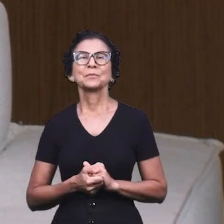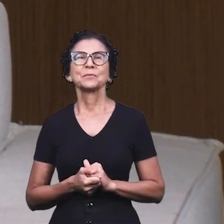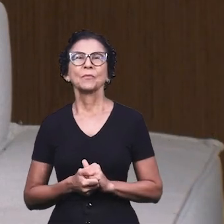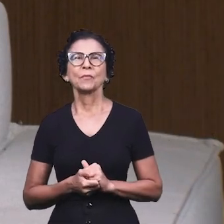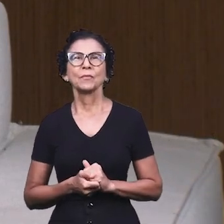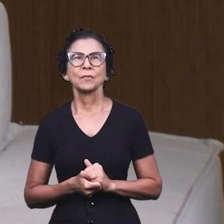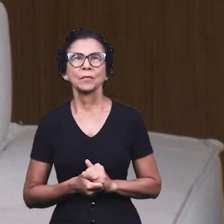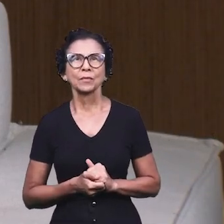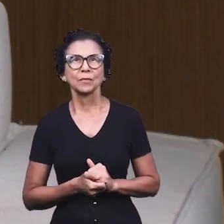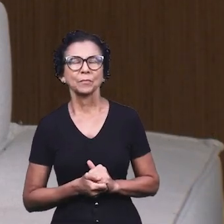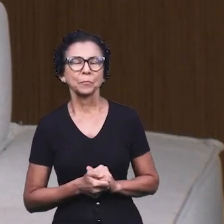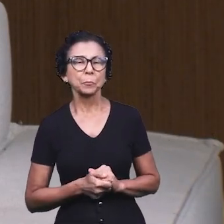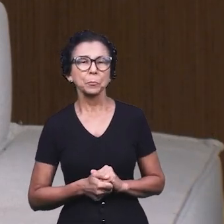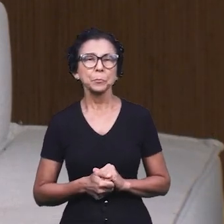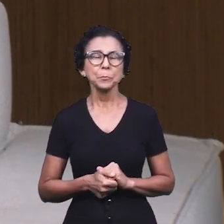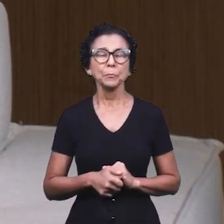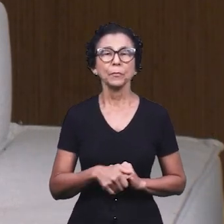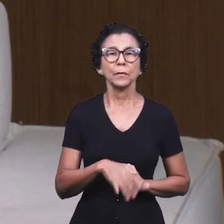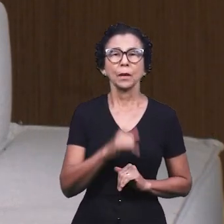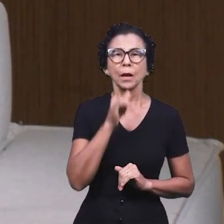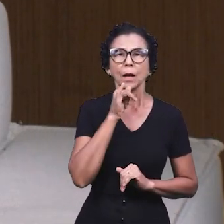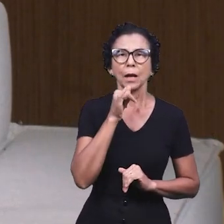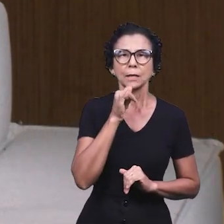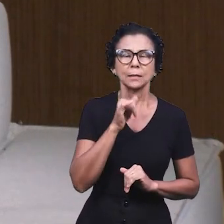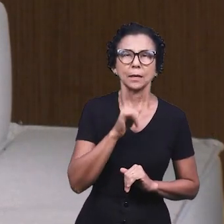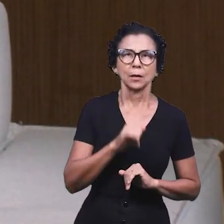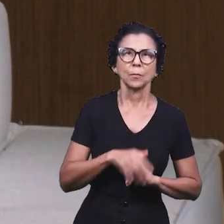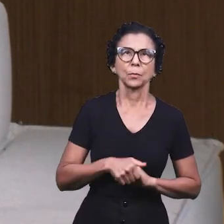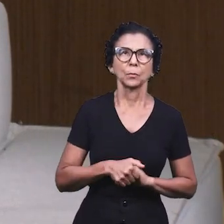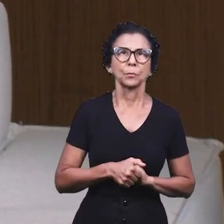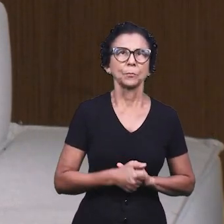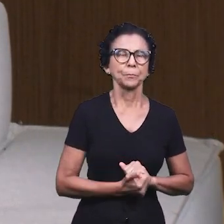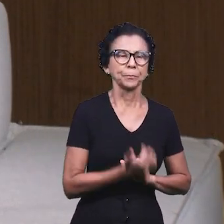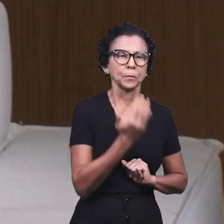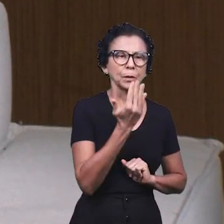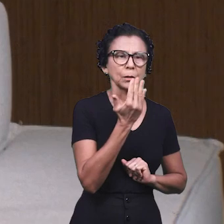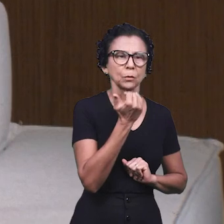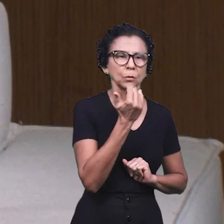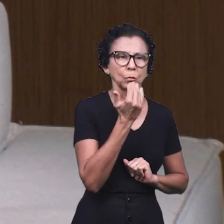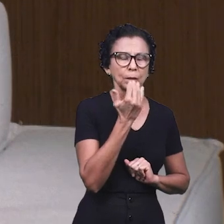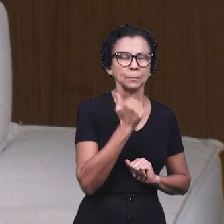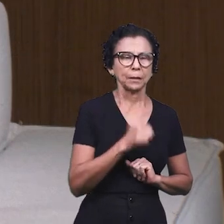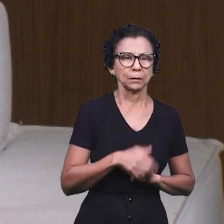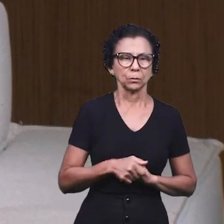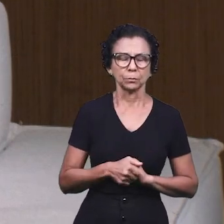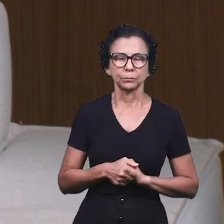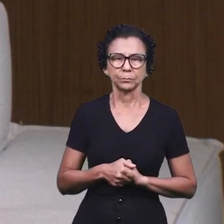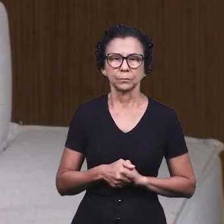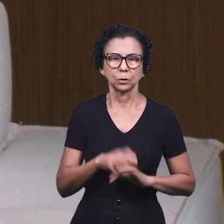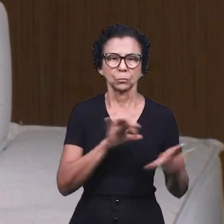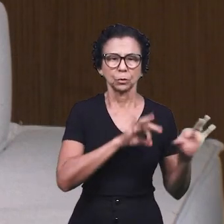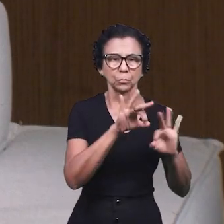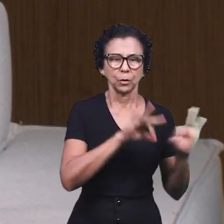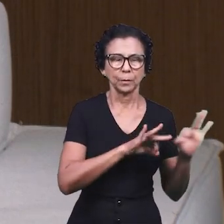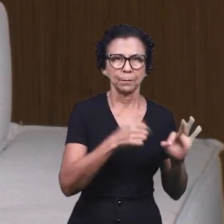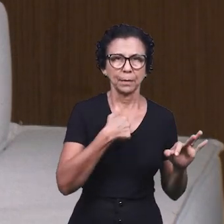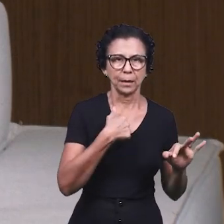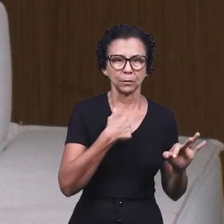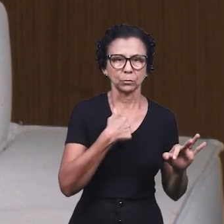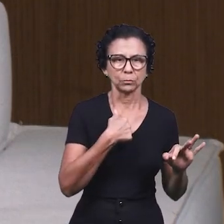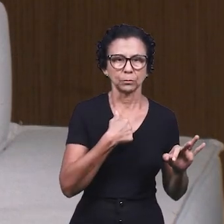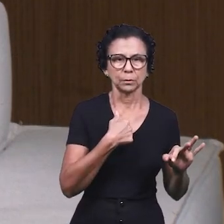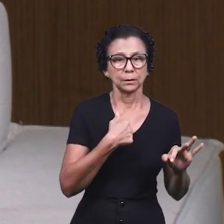fresquinha, a gente tem que se virar no que dá para poder não atrapalhar a nossa demanda ali, né? Porque, na